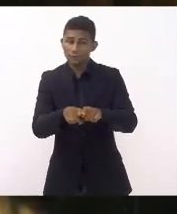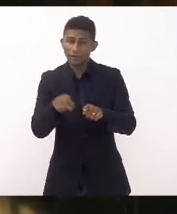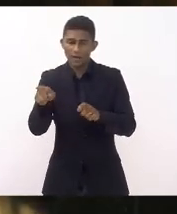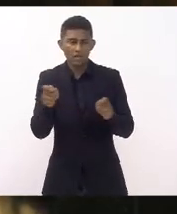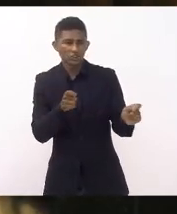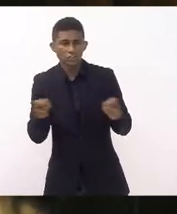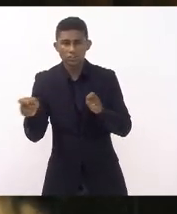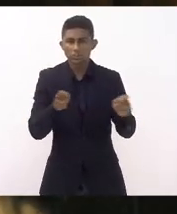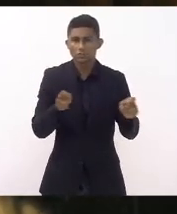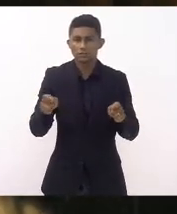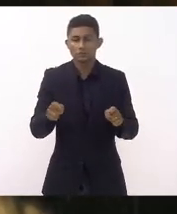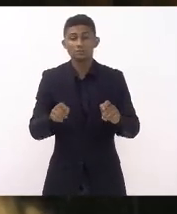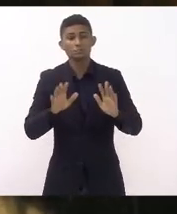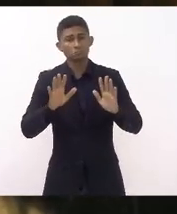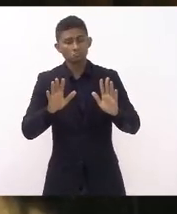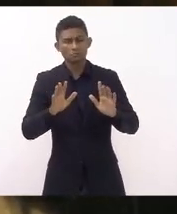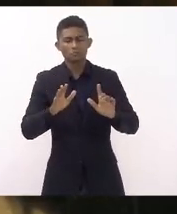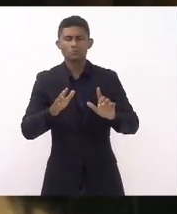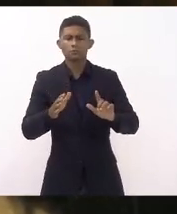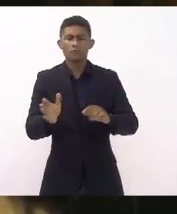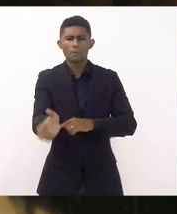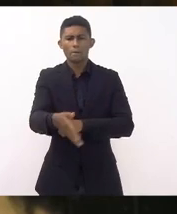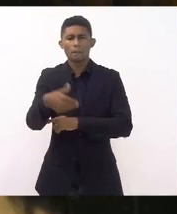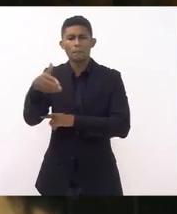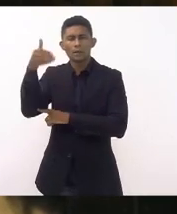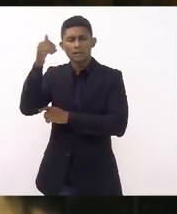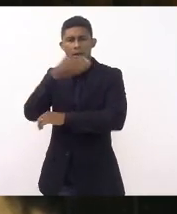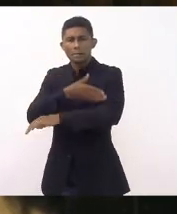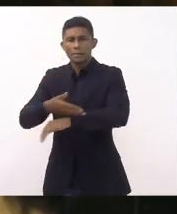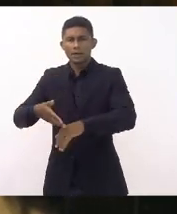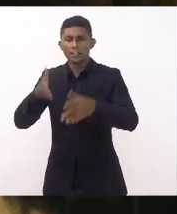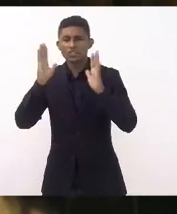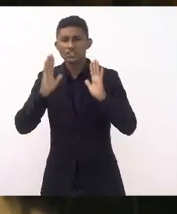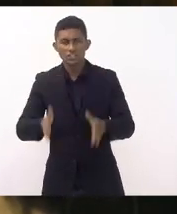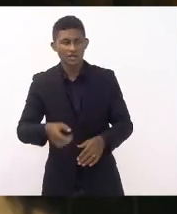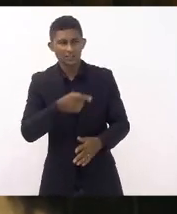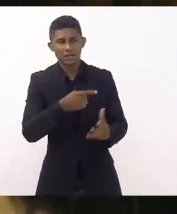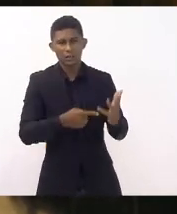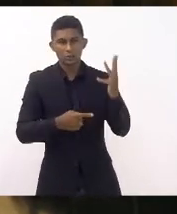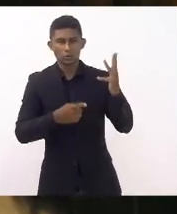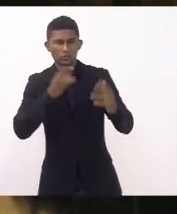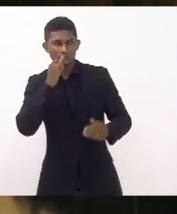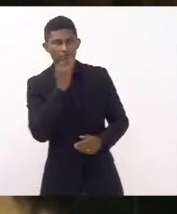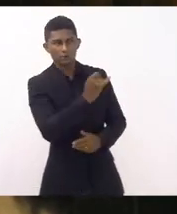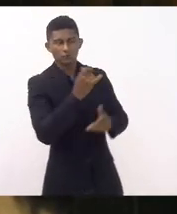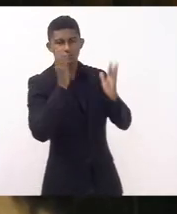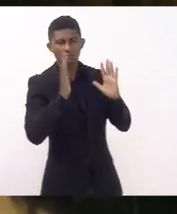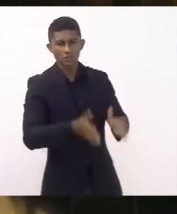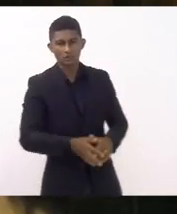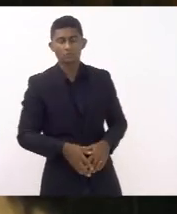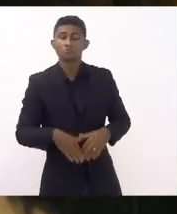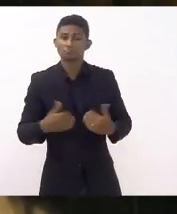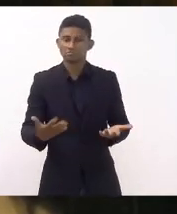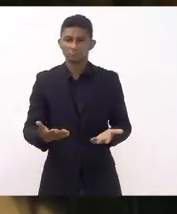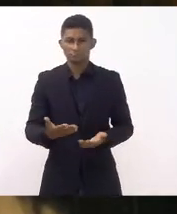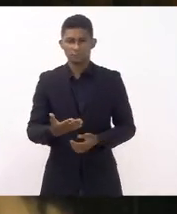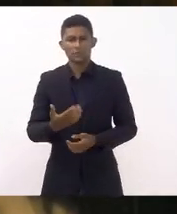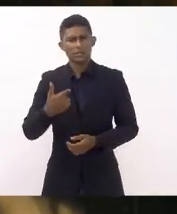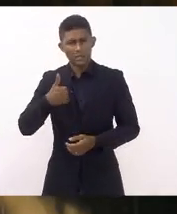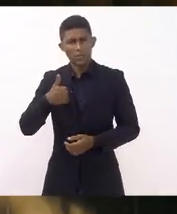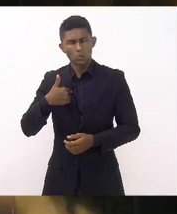O recado da bandeira branca já chegou a Lula. Governador, pelo que eu acompanho